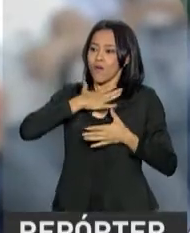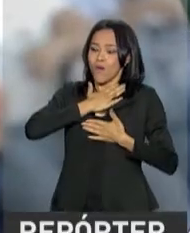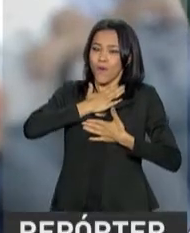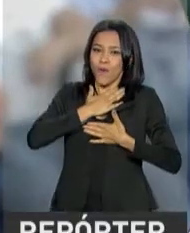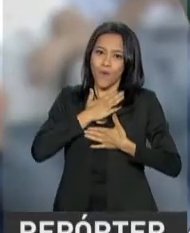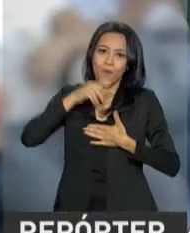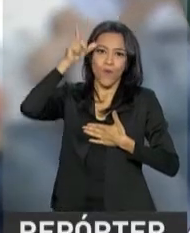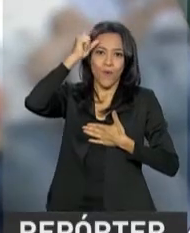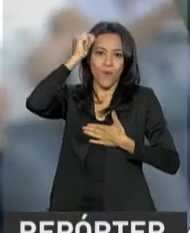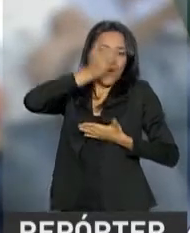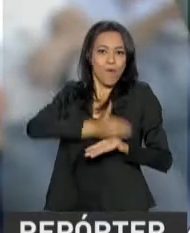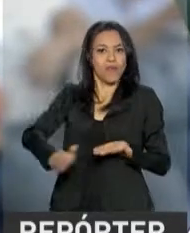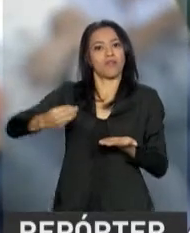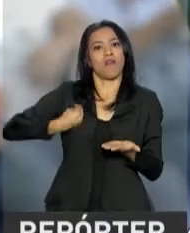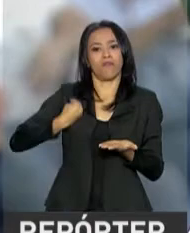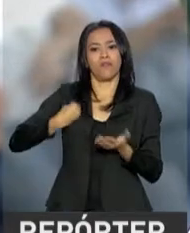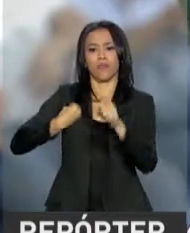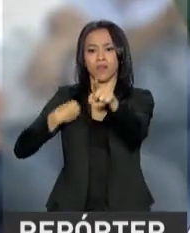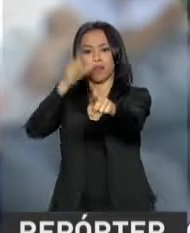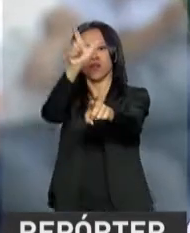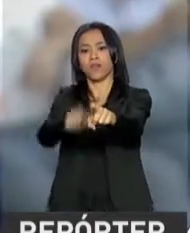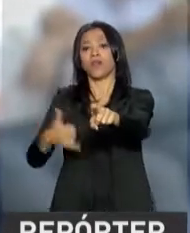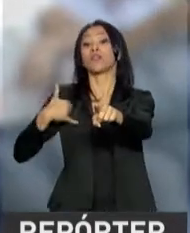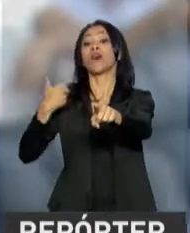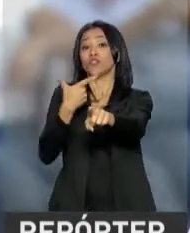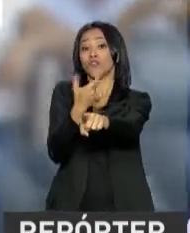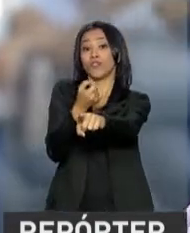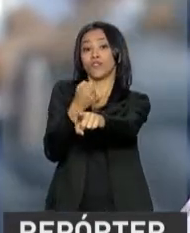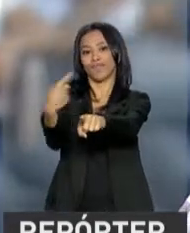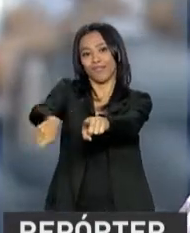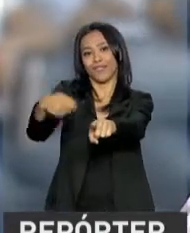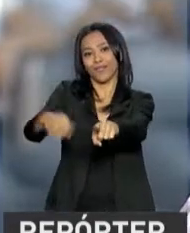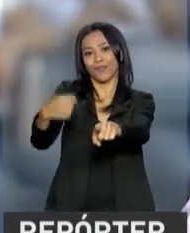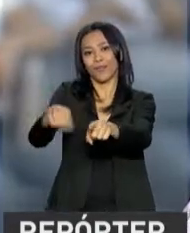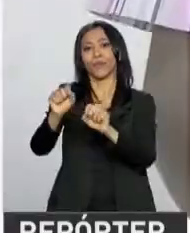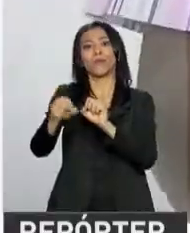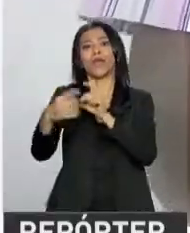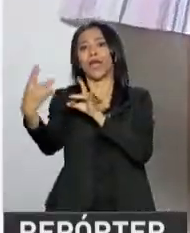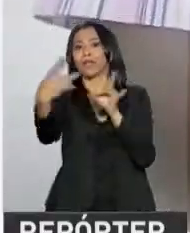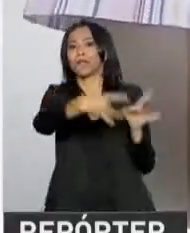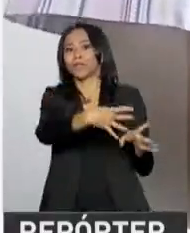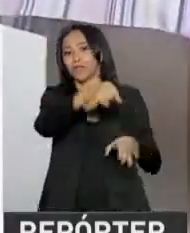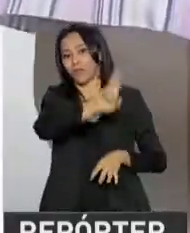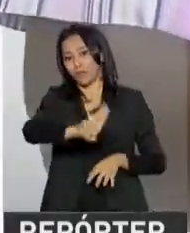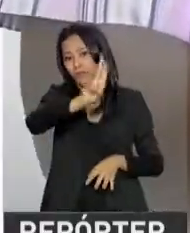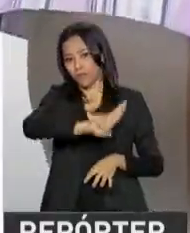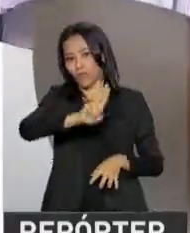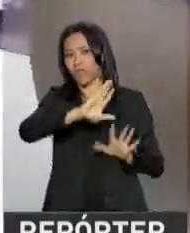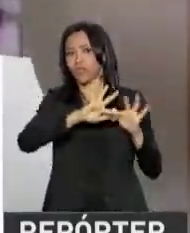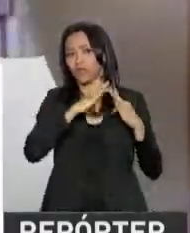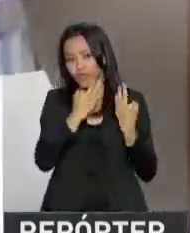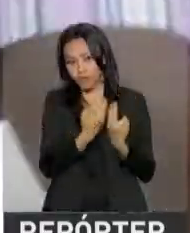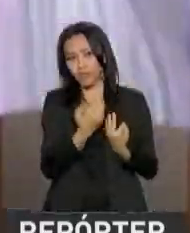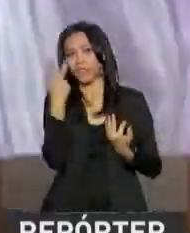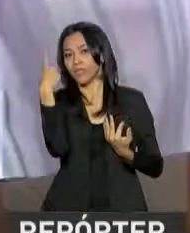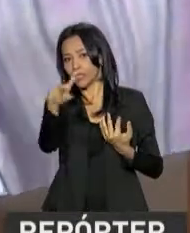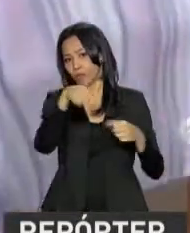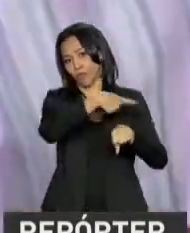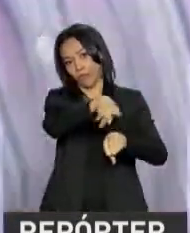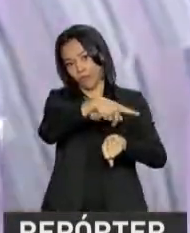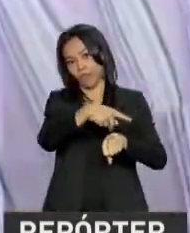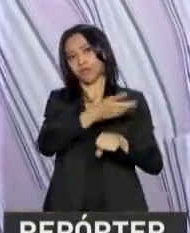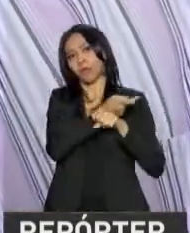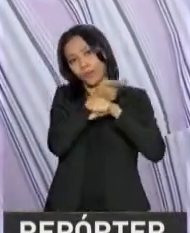o caso de jansen com apenas 20 anos o jovem precisou largar a universidade ea família na venezuela para